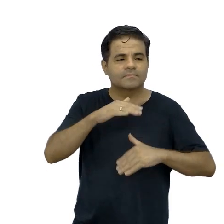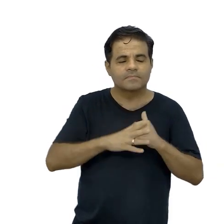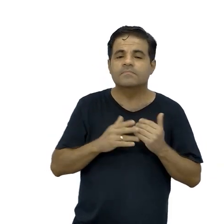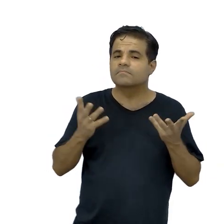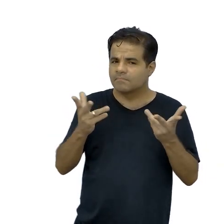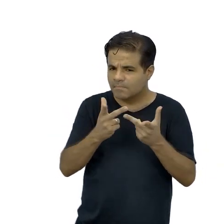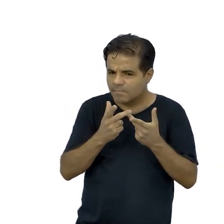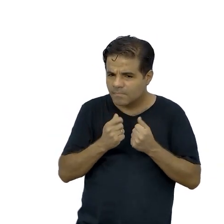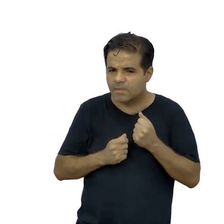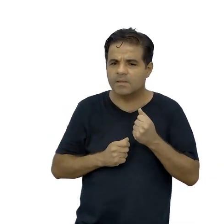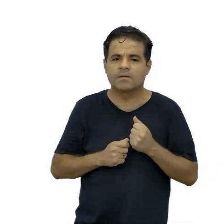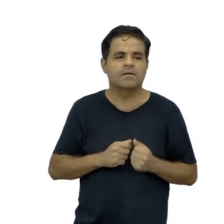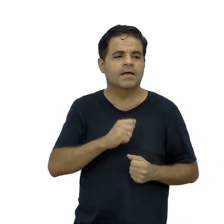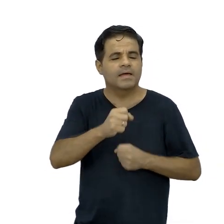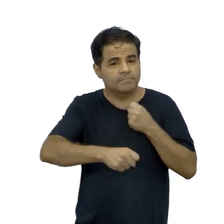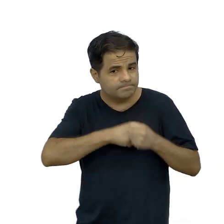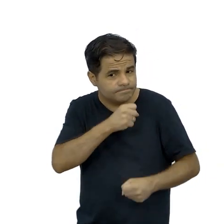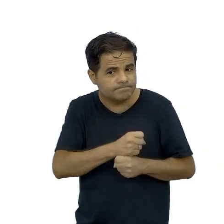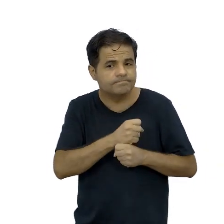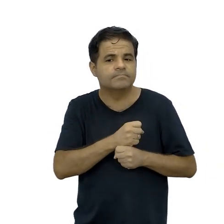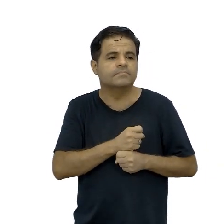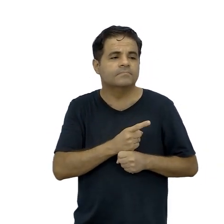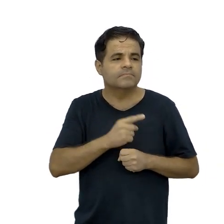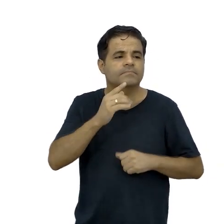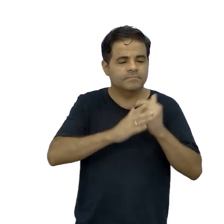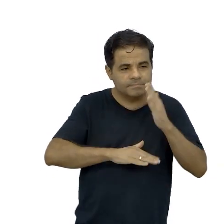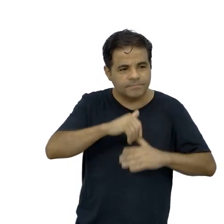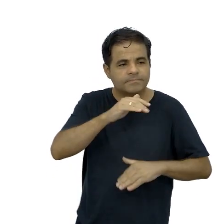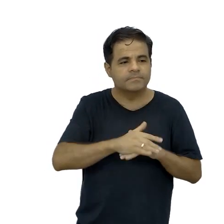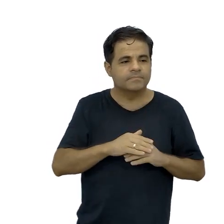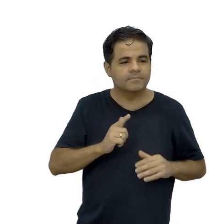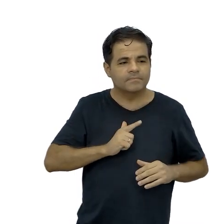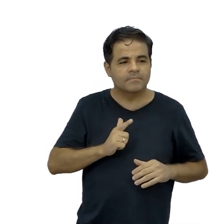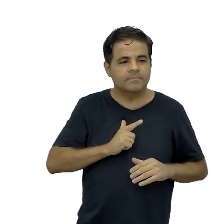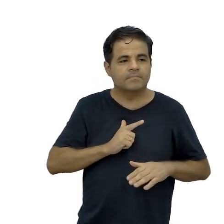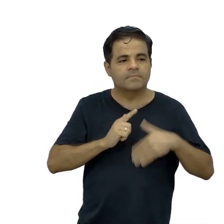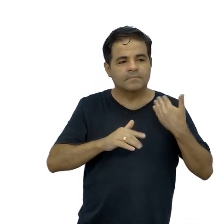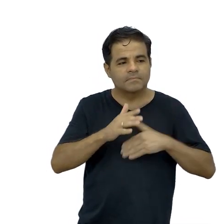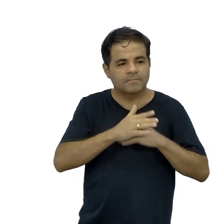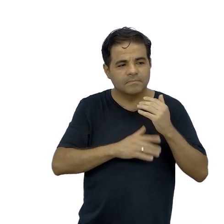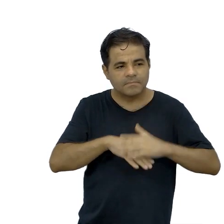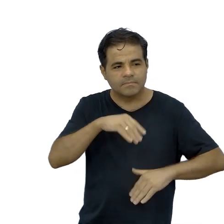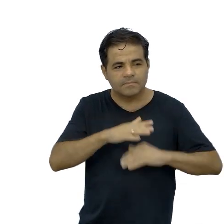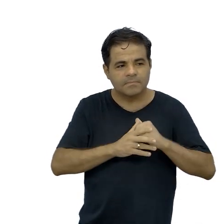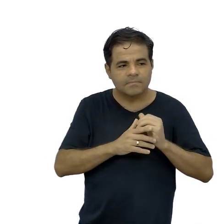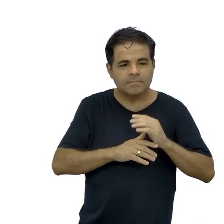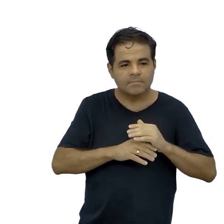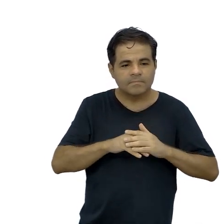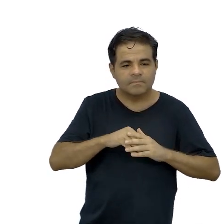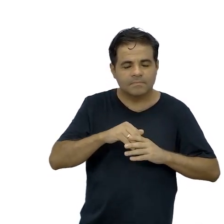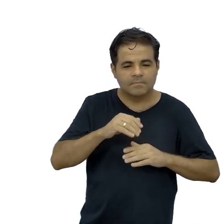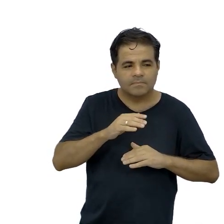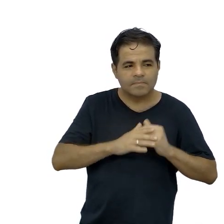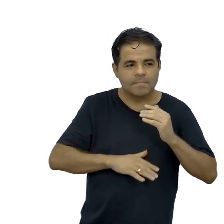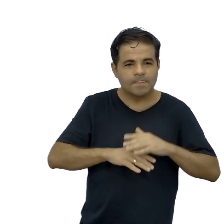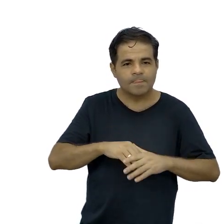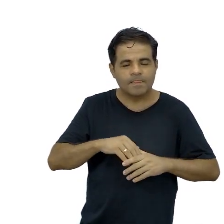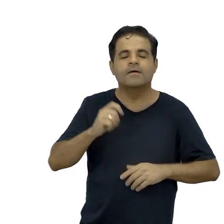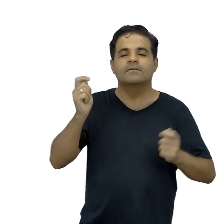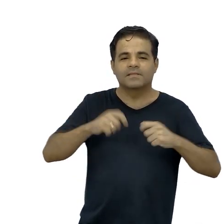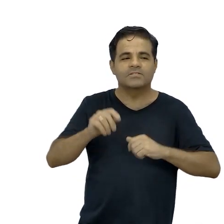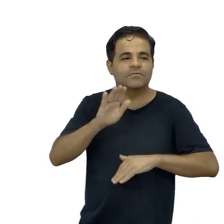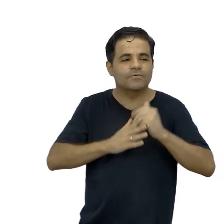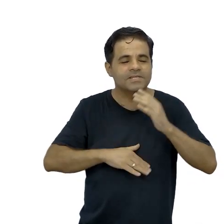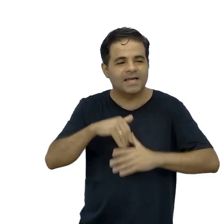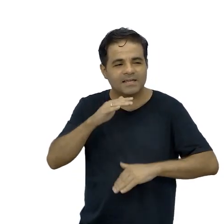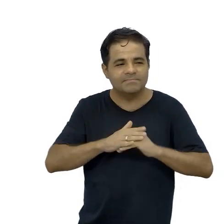habilidades essenciais do ano série corrente, que é o que nós estamos, quanto a de anos séries anteriores, que são estruturantes para o estudante